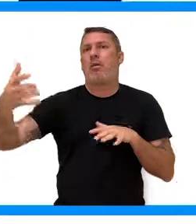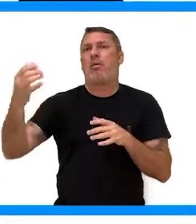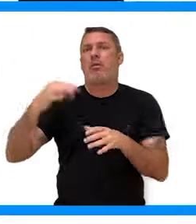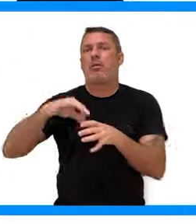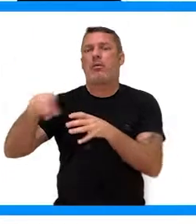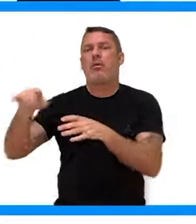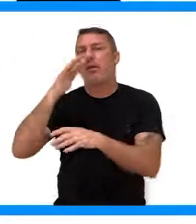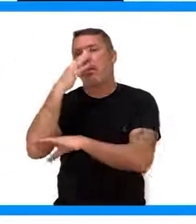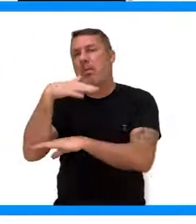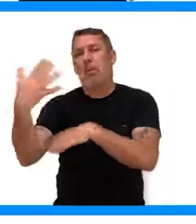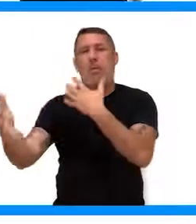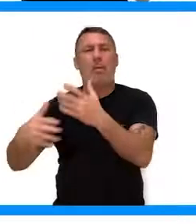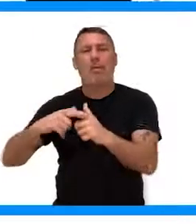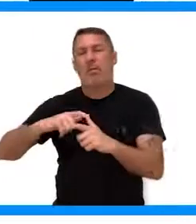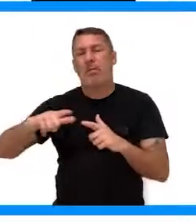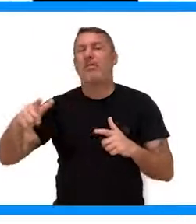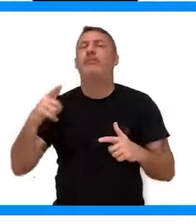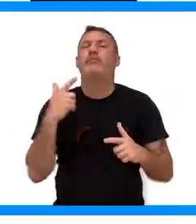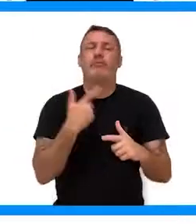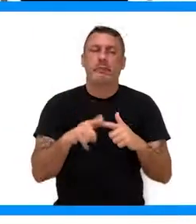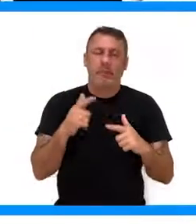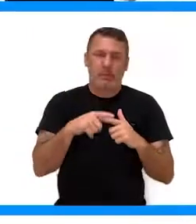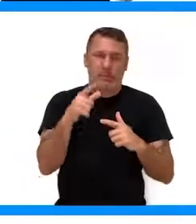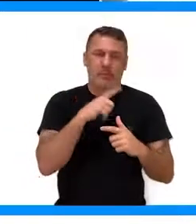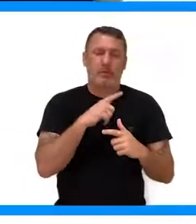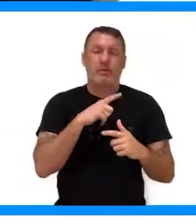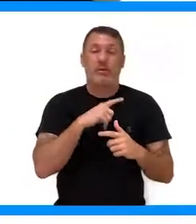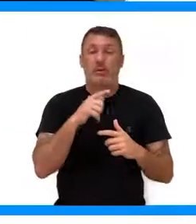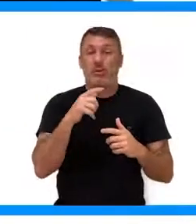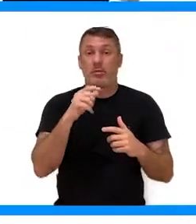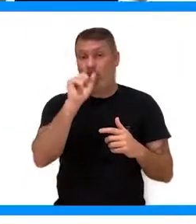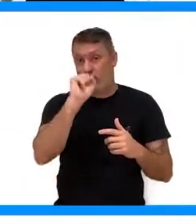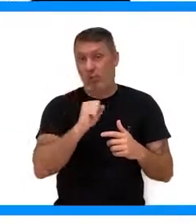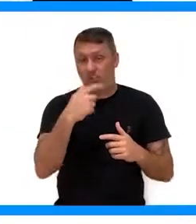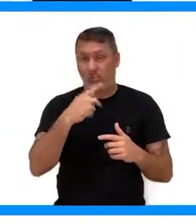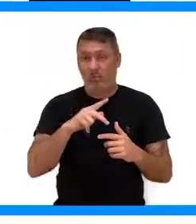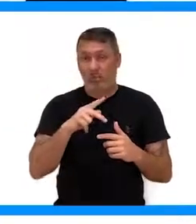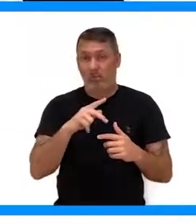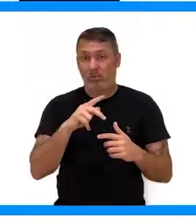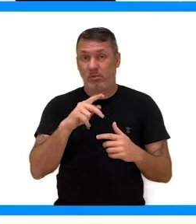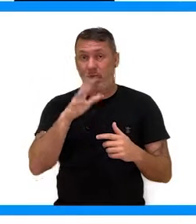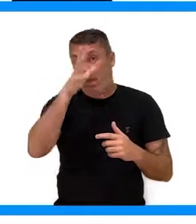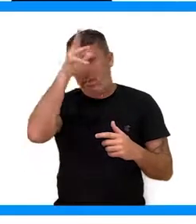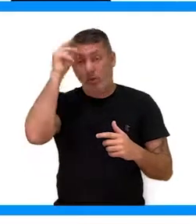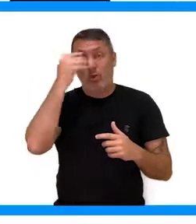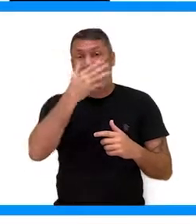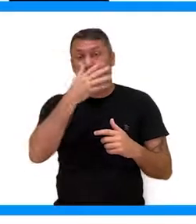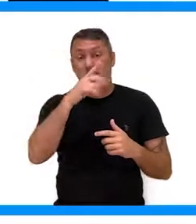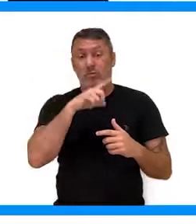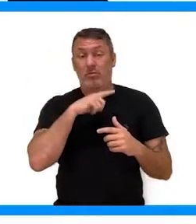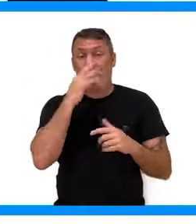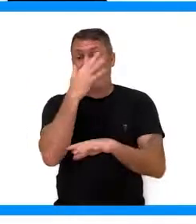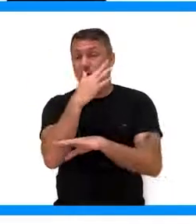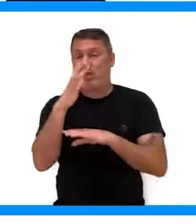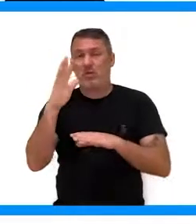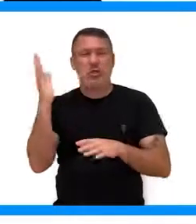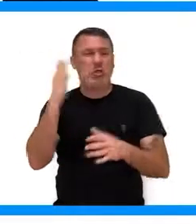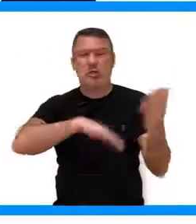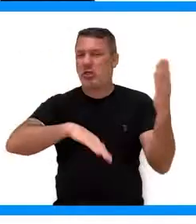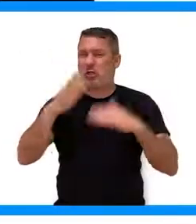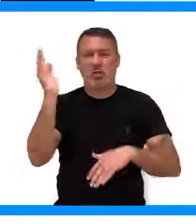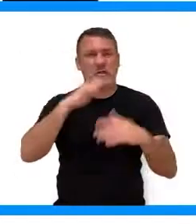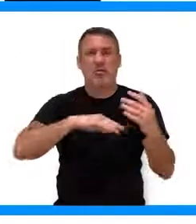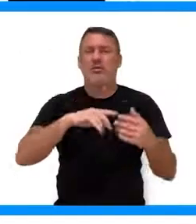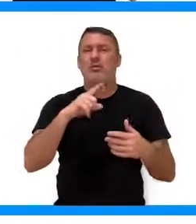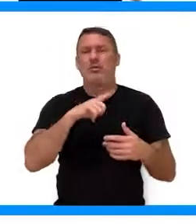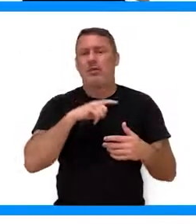soja. Hoje, nós temos muitas propriedades, de cultivo de soja, até mesmo no sul da floresta amazônica, ou seja, essa fronteira